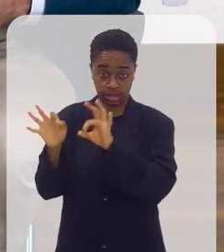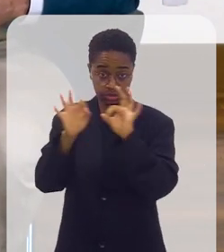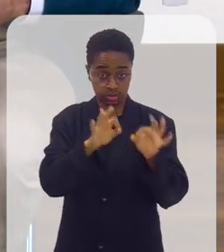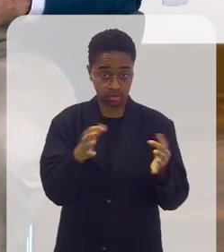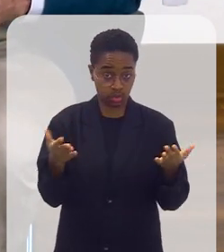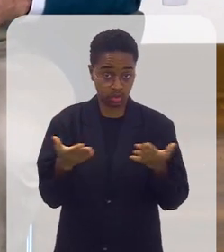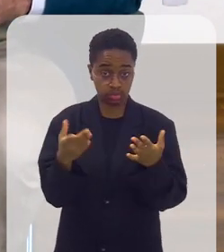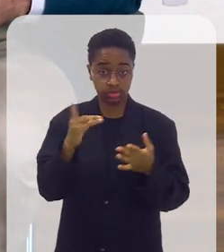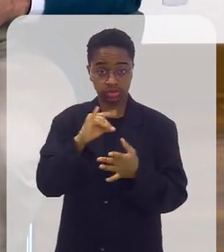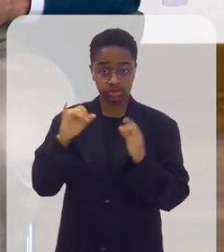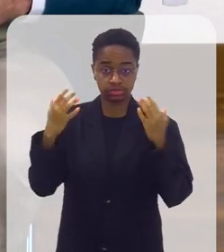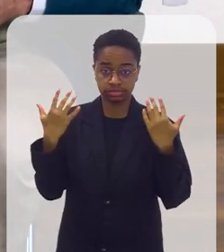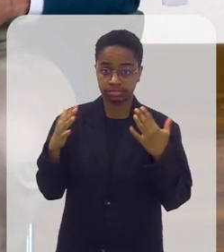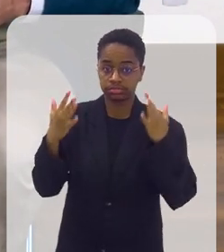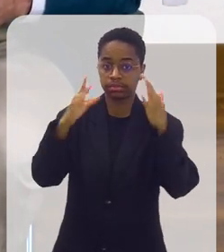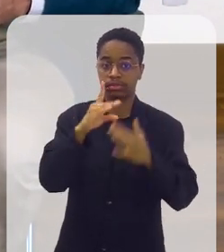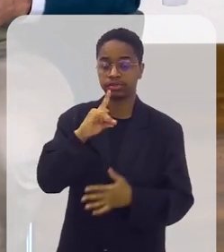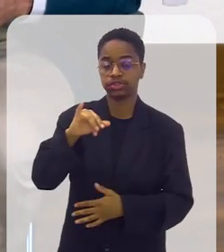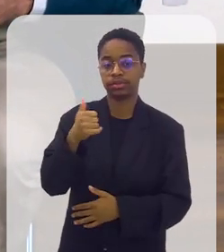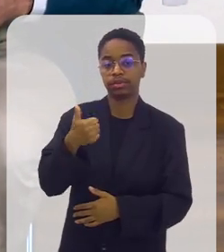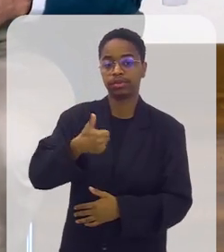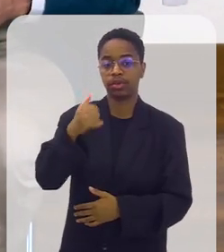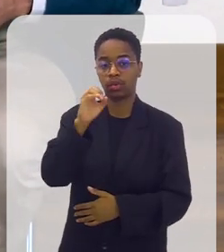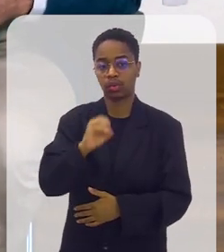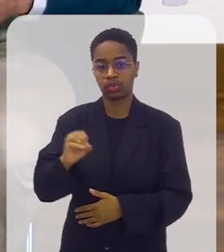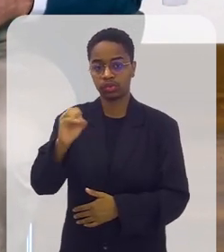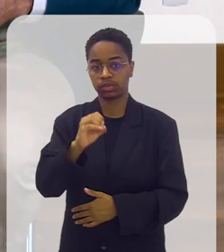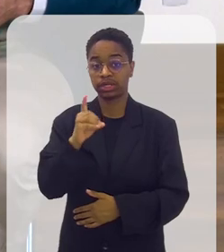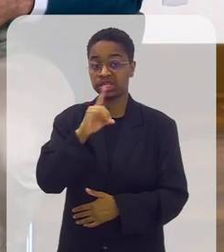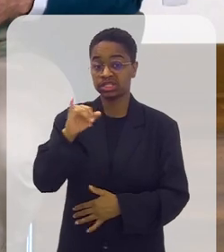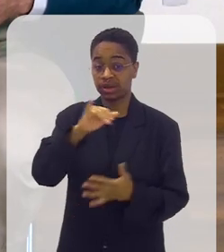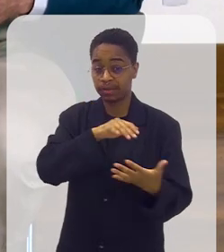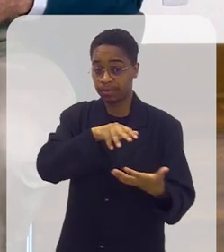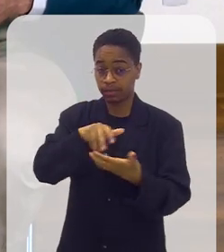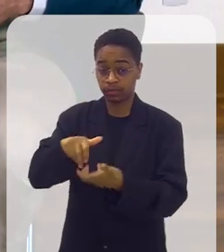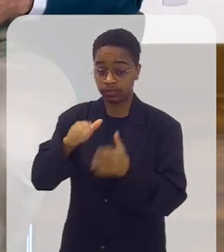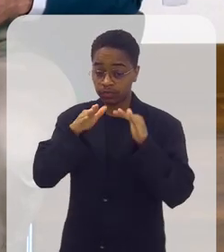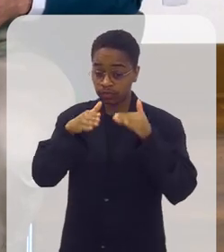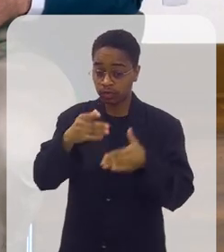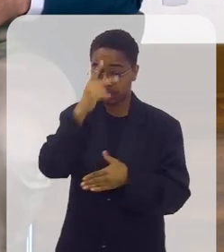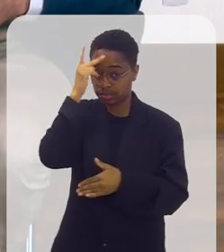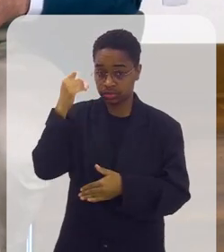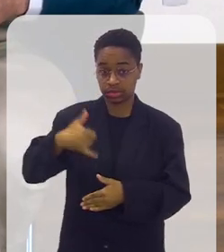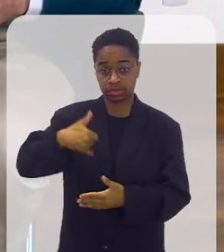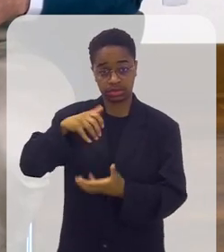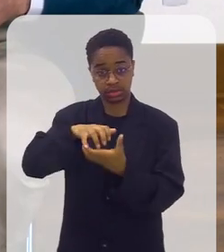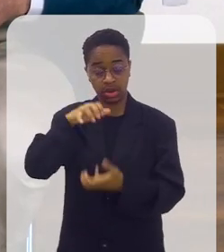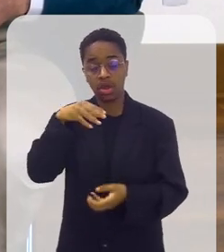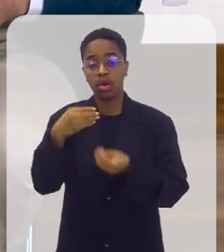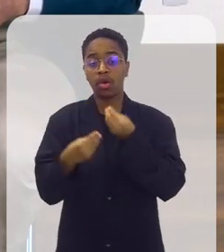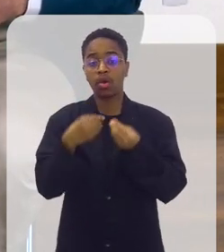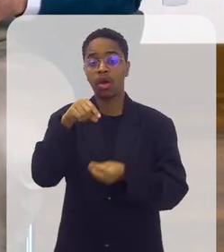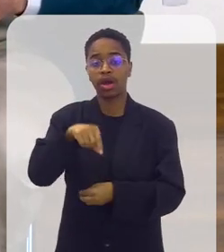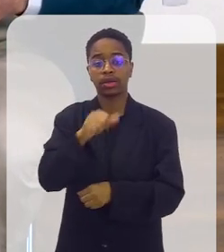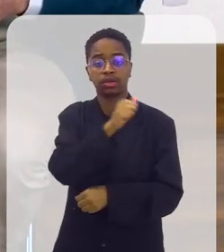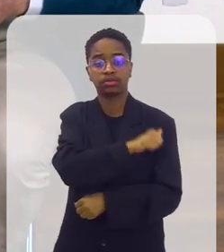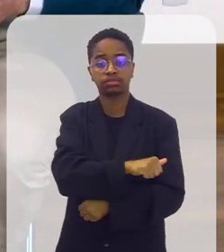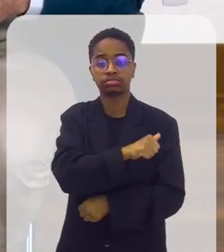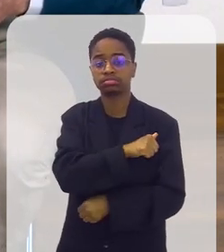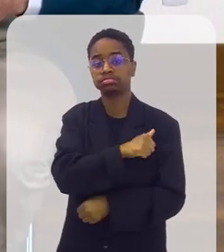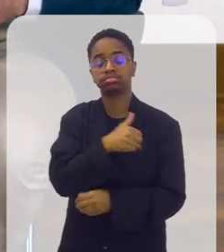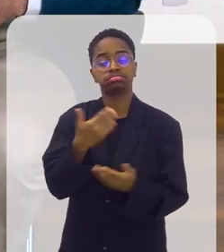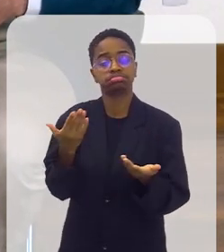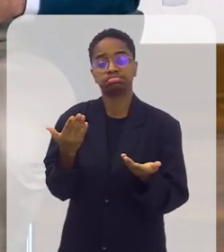nessa data comemorativa, 1º de outubro, Dia Internacional da Pessoa Idosa, como é que o Estado do Rio de Janeiro